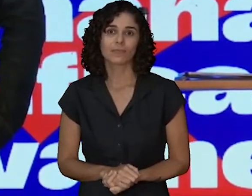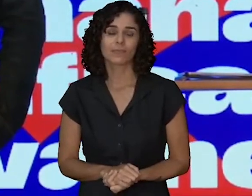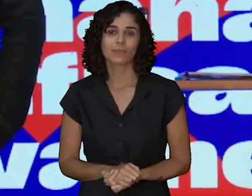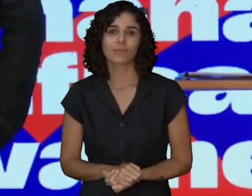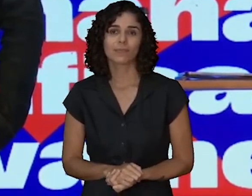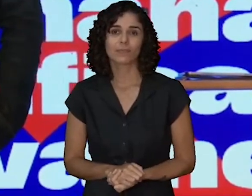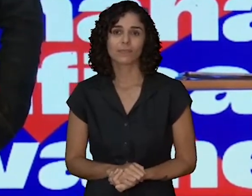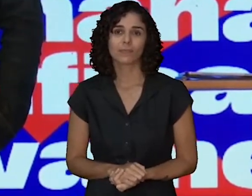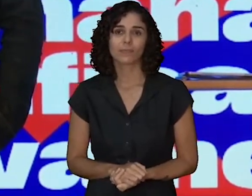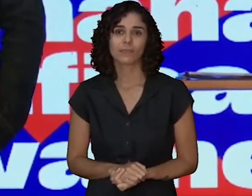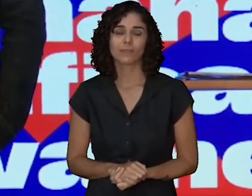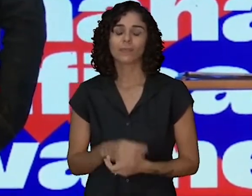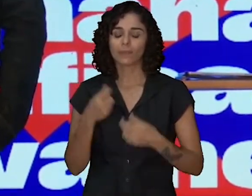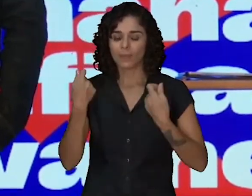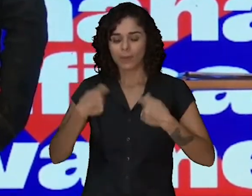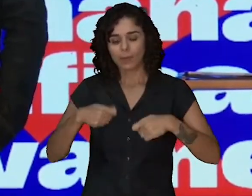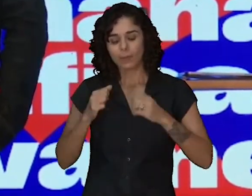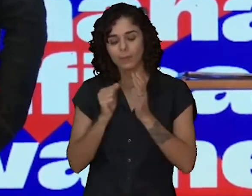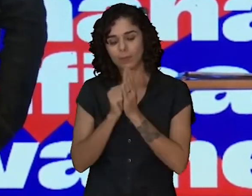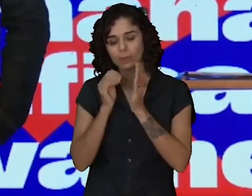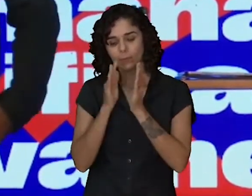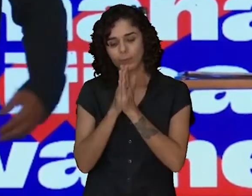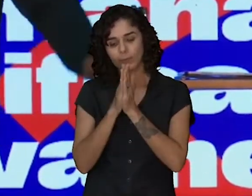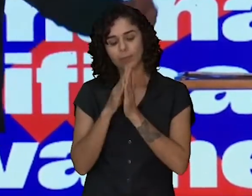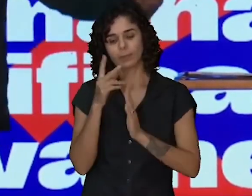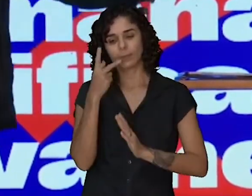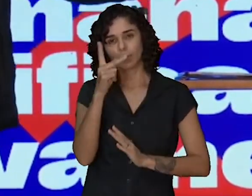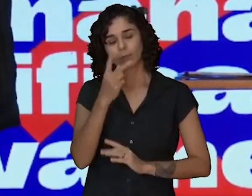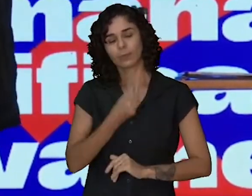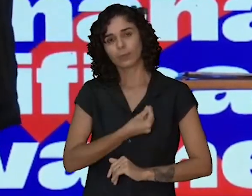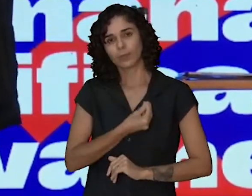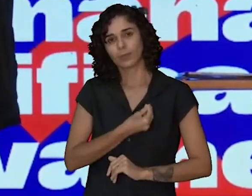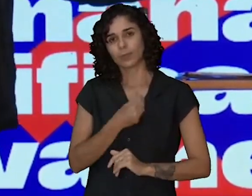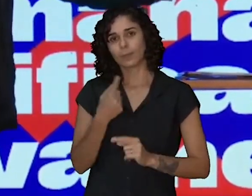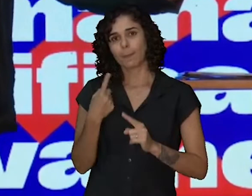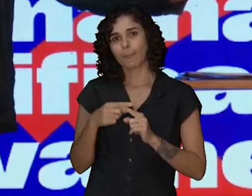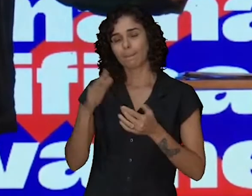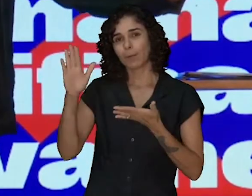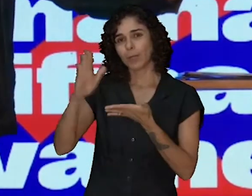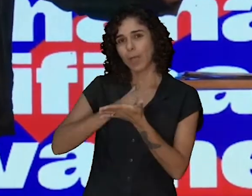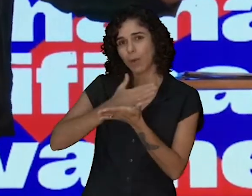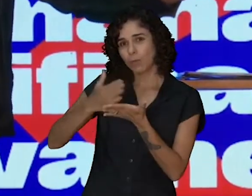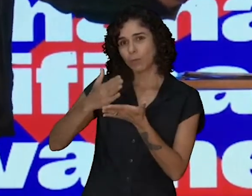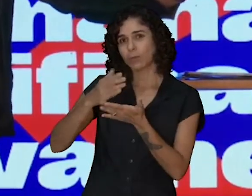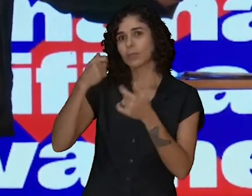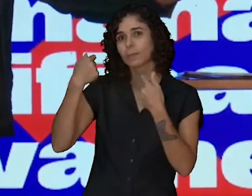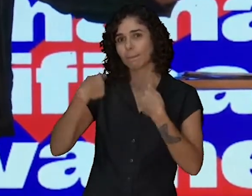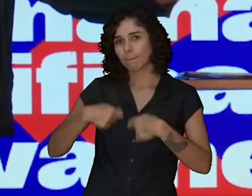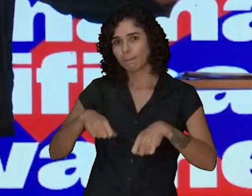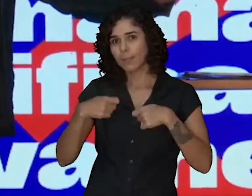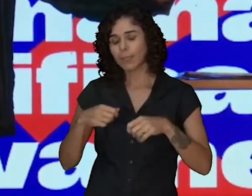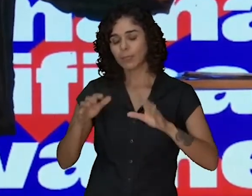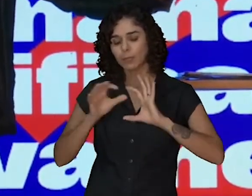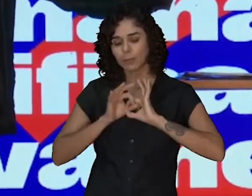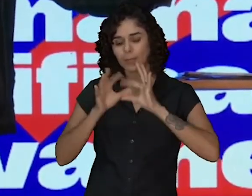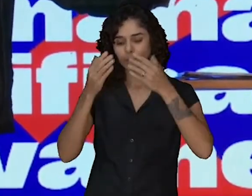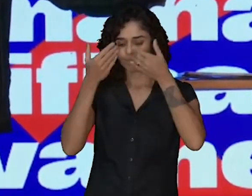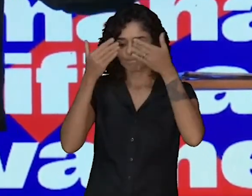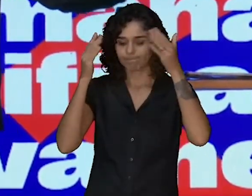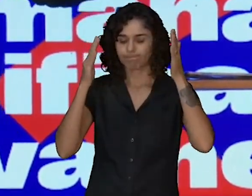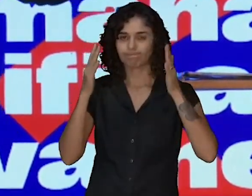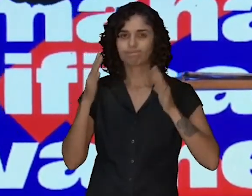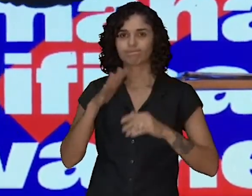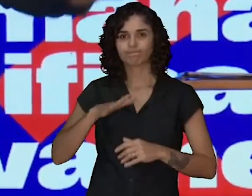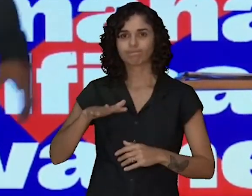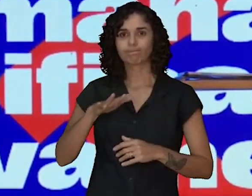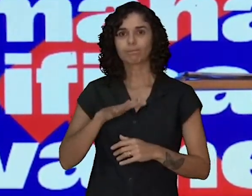Eu preciso orar por vocês, porque alguns precisam de libertação nessa área. E eu não